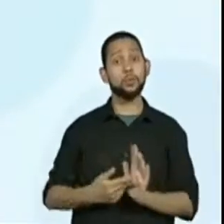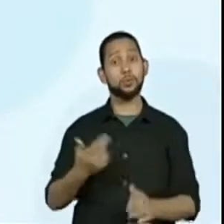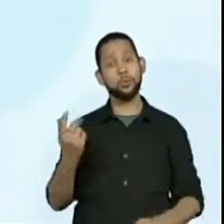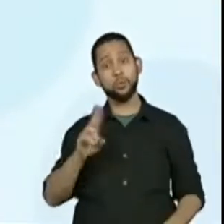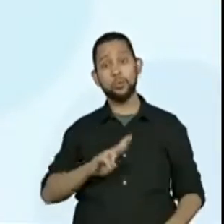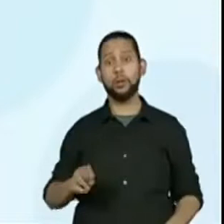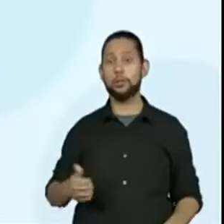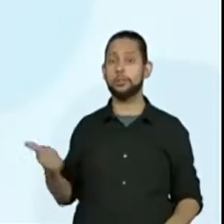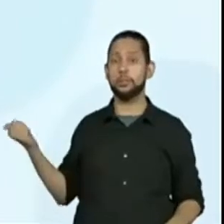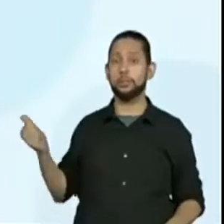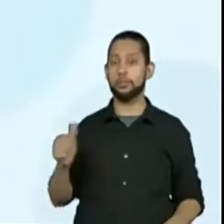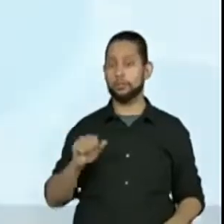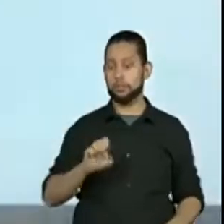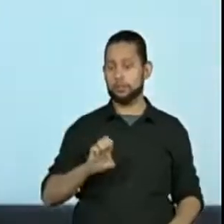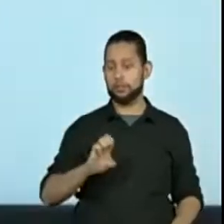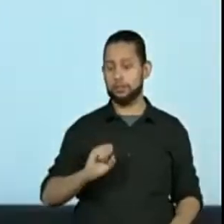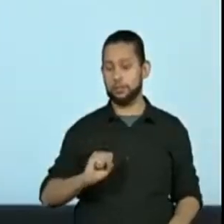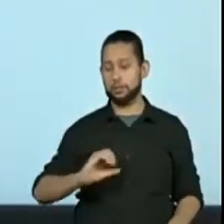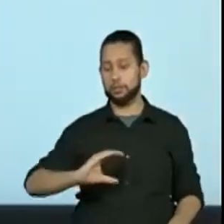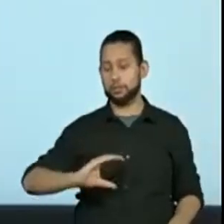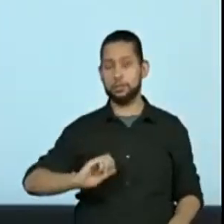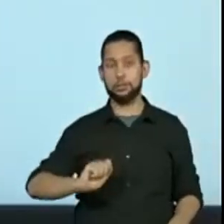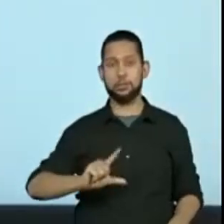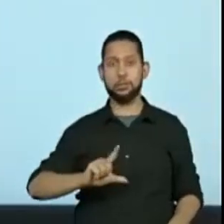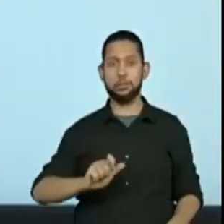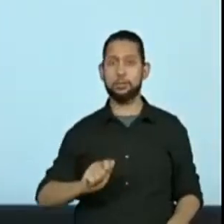equivalem a 100 centímetros da vida real.